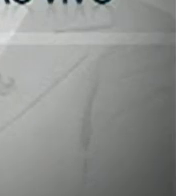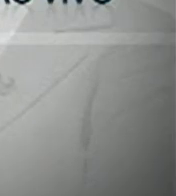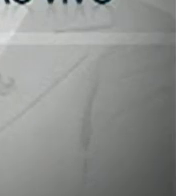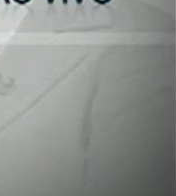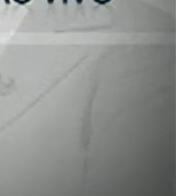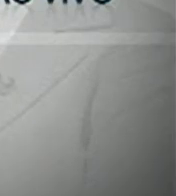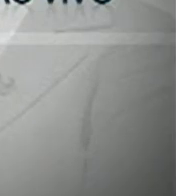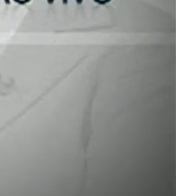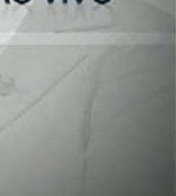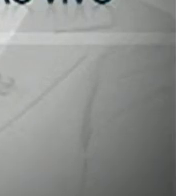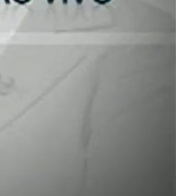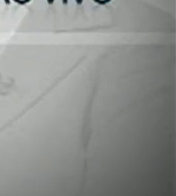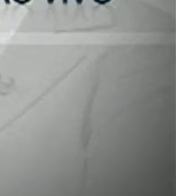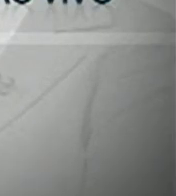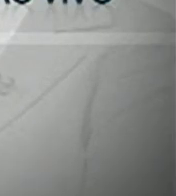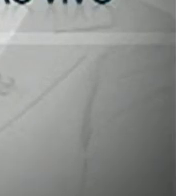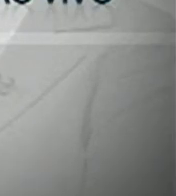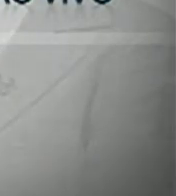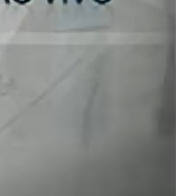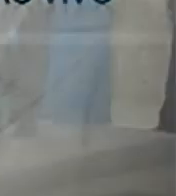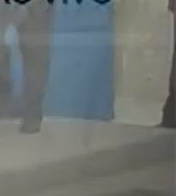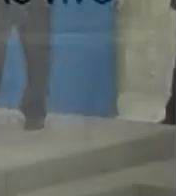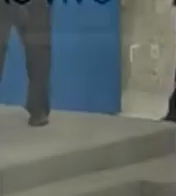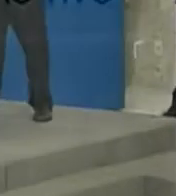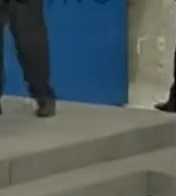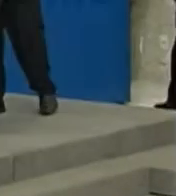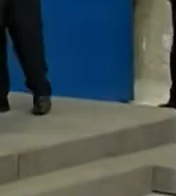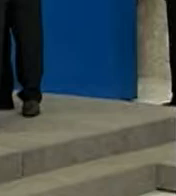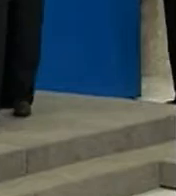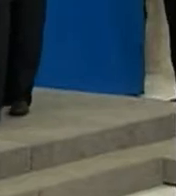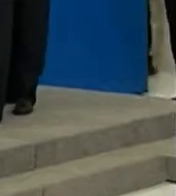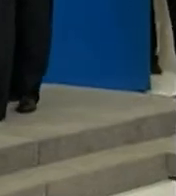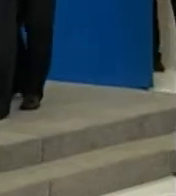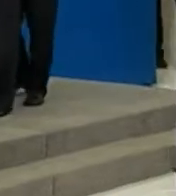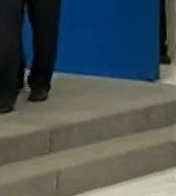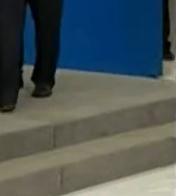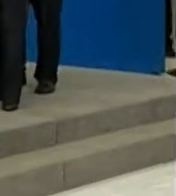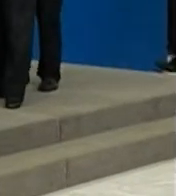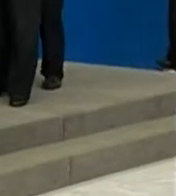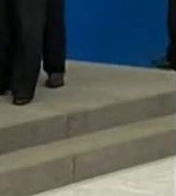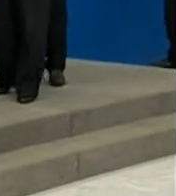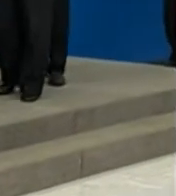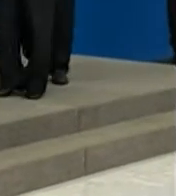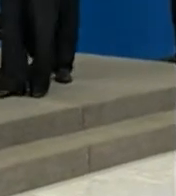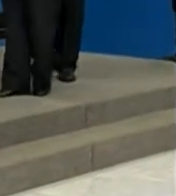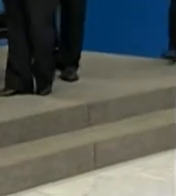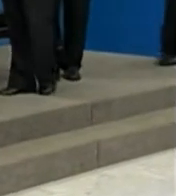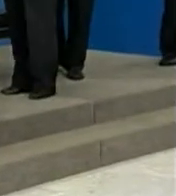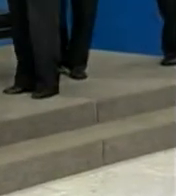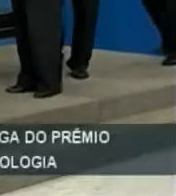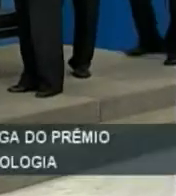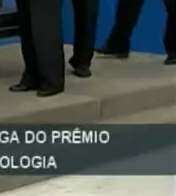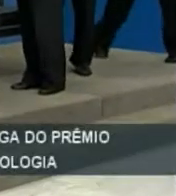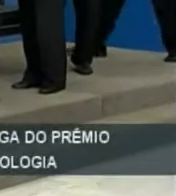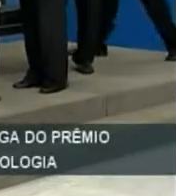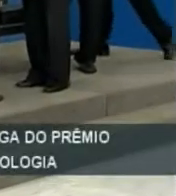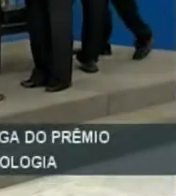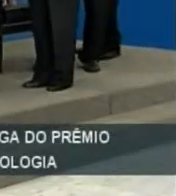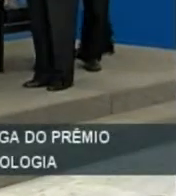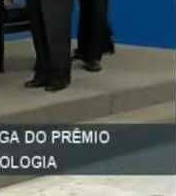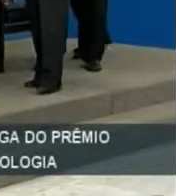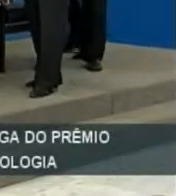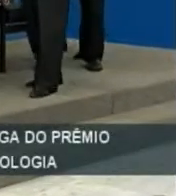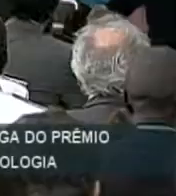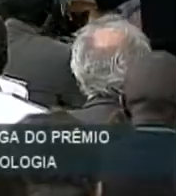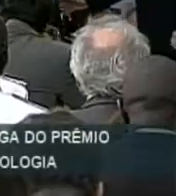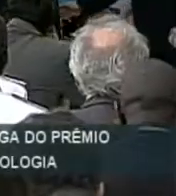Interrompemos a programação para transmitir ao vivo a entrega do prêmio Almirante Álvaro Alberto. A presidenta Dilma Rousseff vai entregar